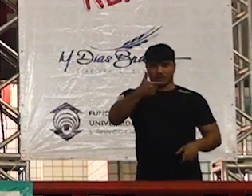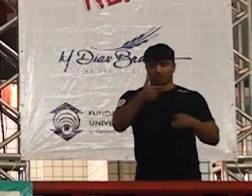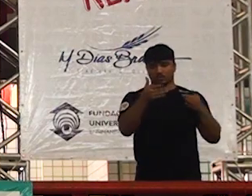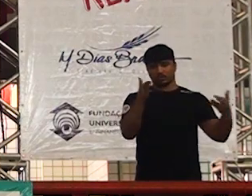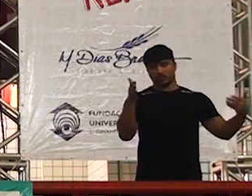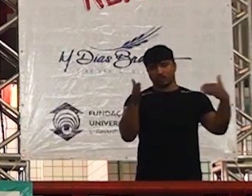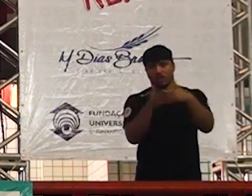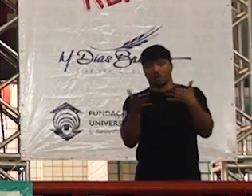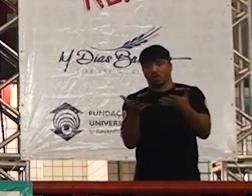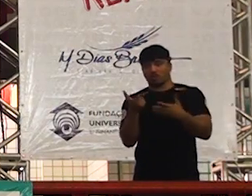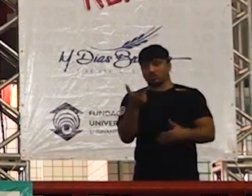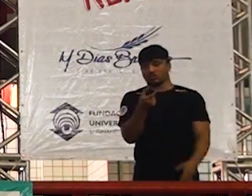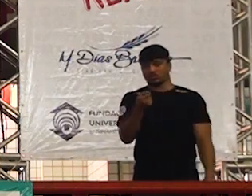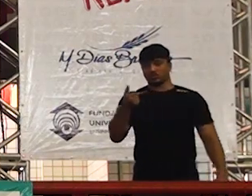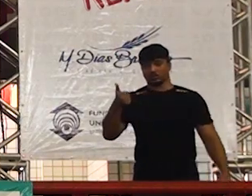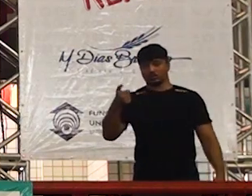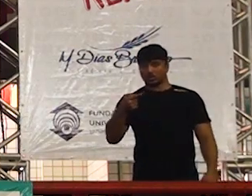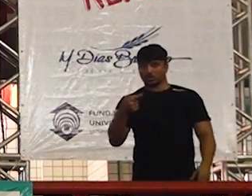para cá,